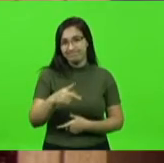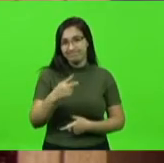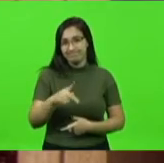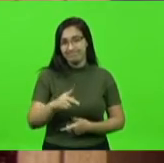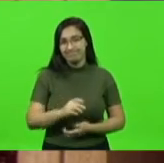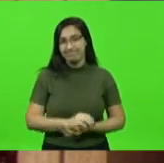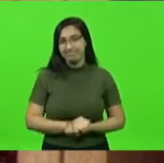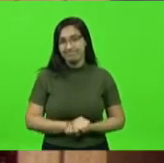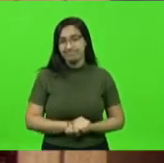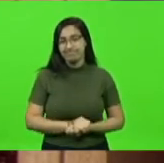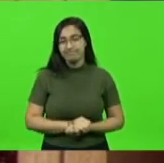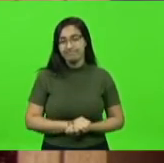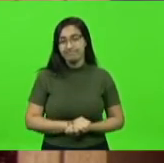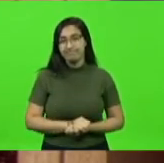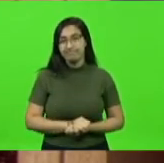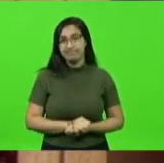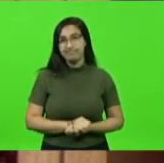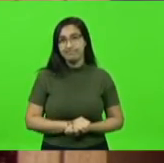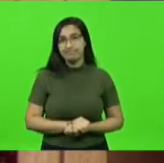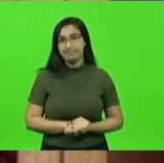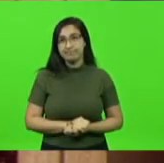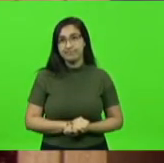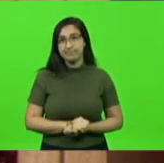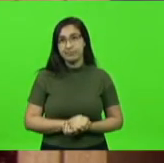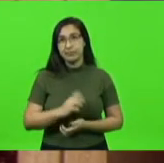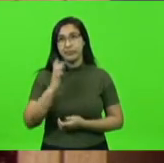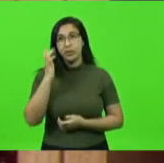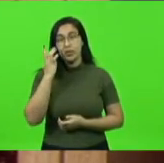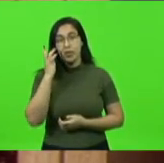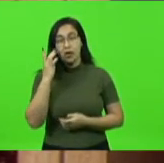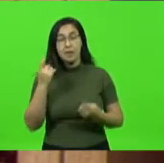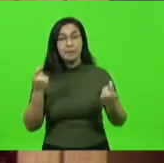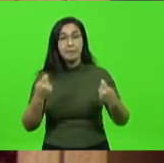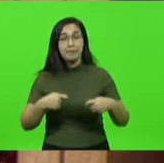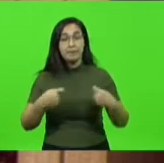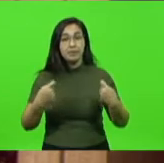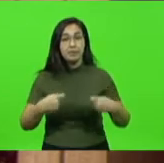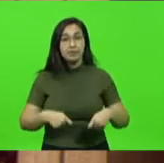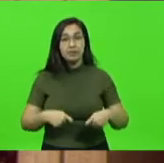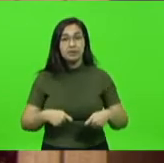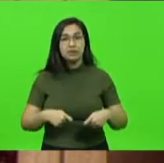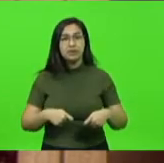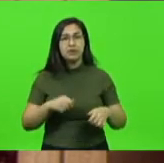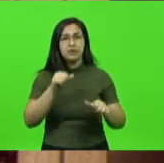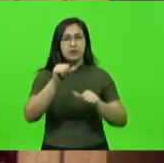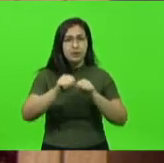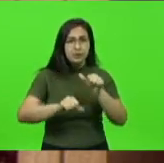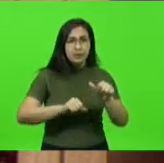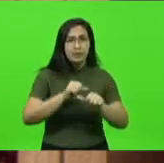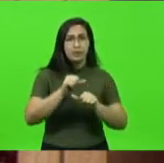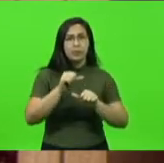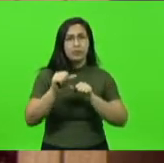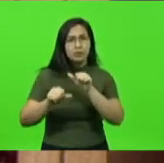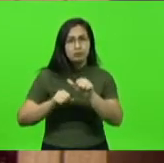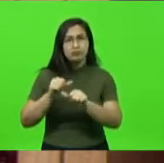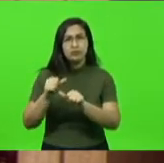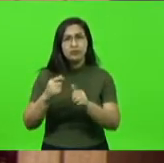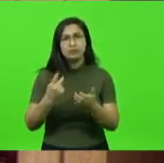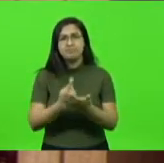No entanto, senhor presidente, eu acho que a gente tem que começar a corrigir as